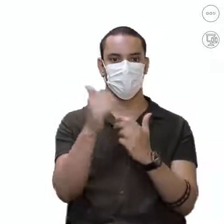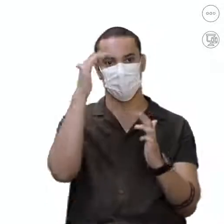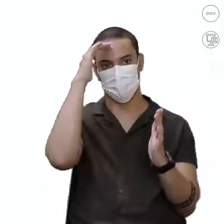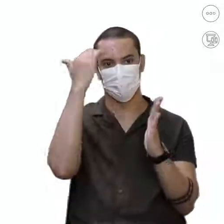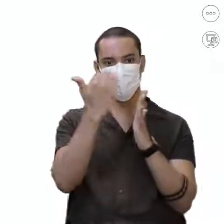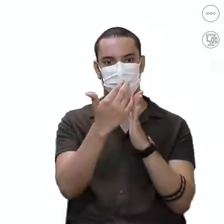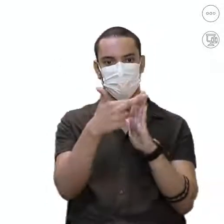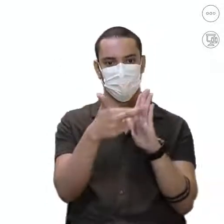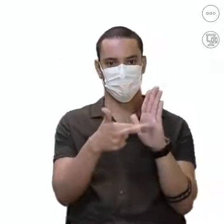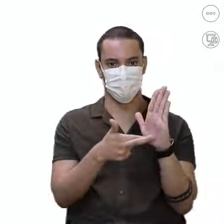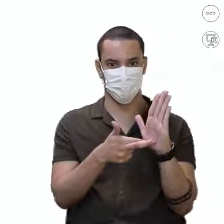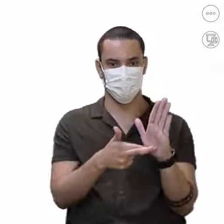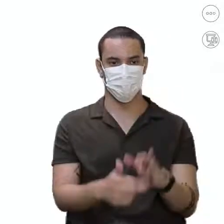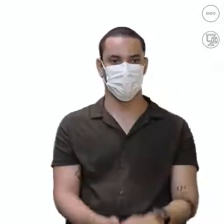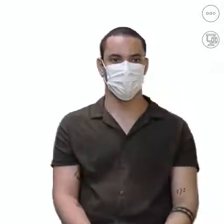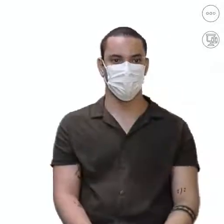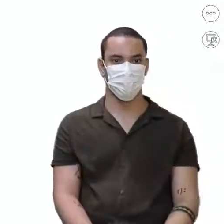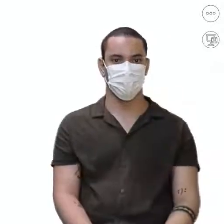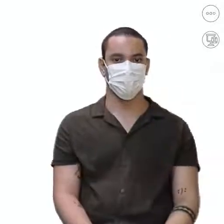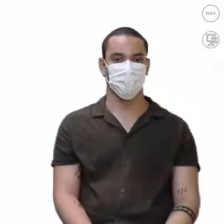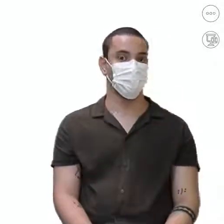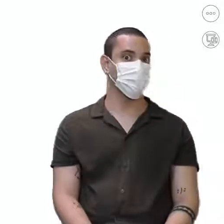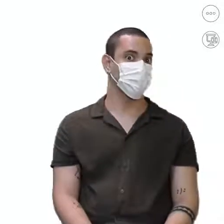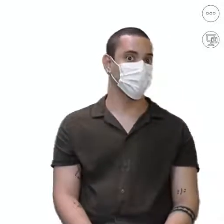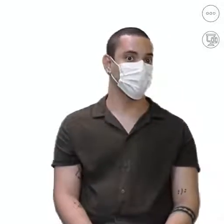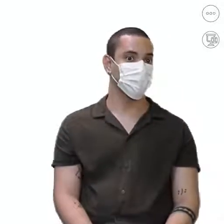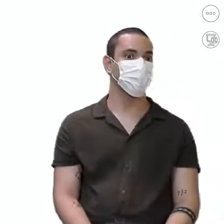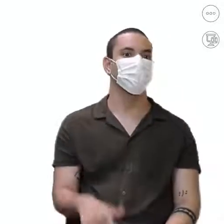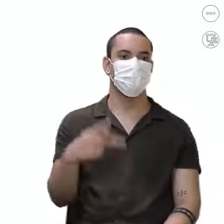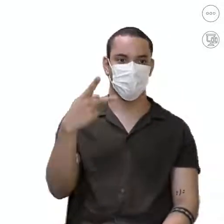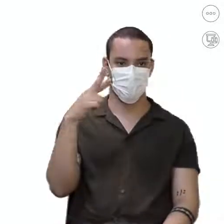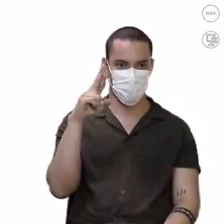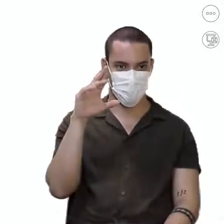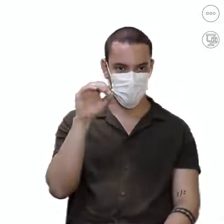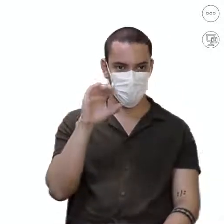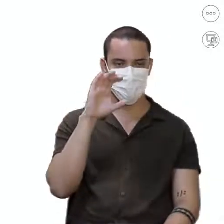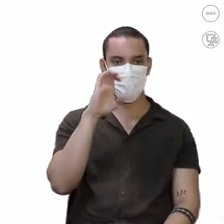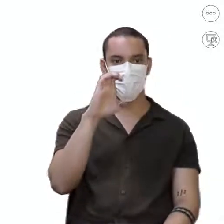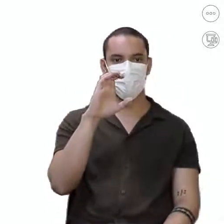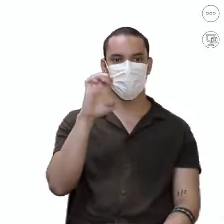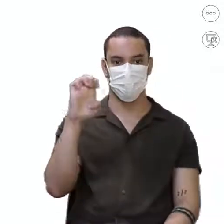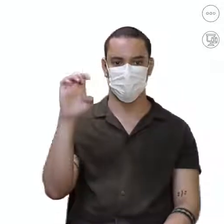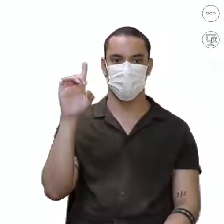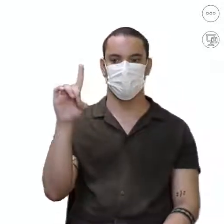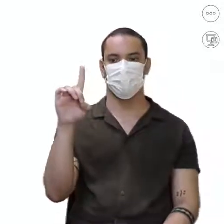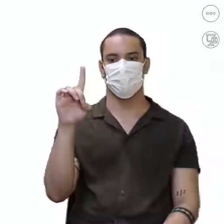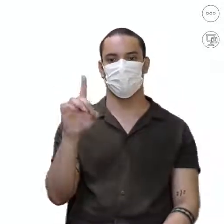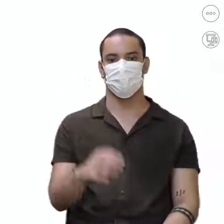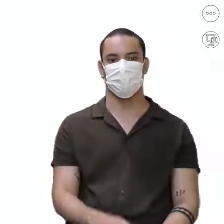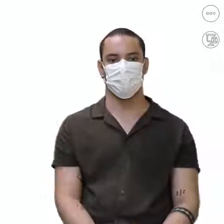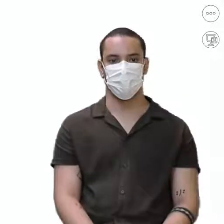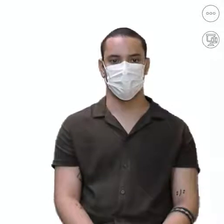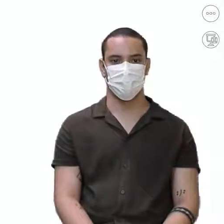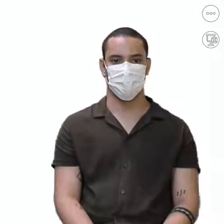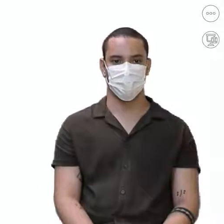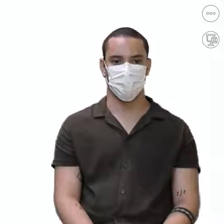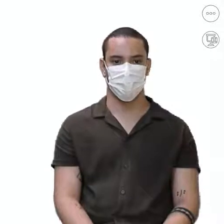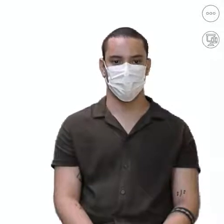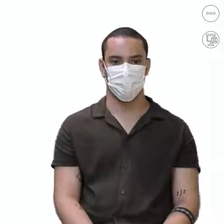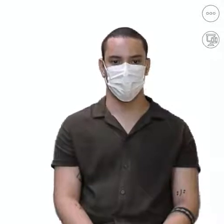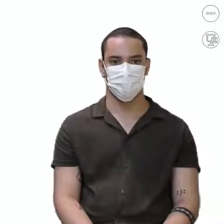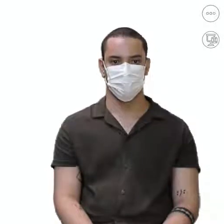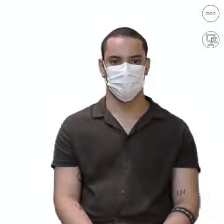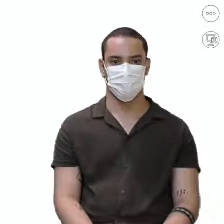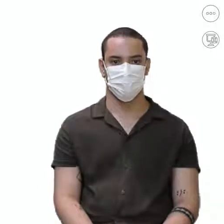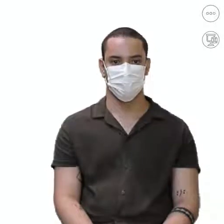plano. Proceder ou preceder? Proceder. Então, a palavra é proceed.